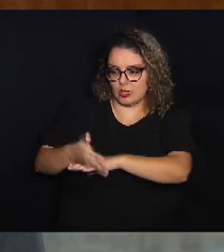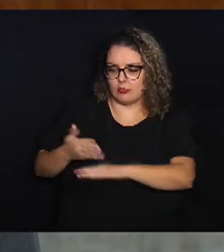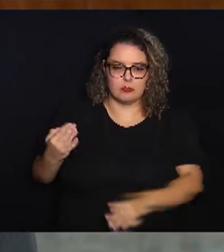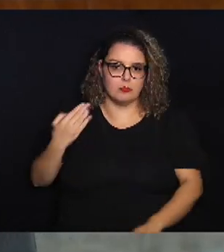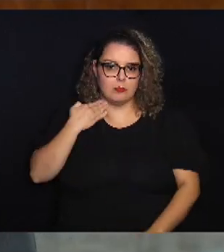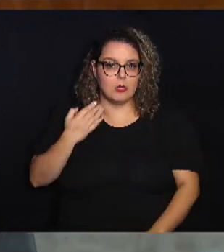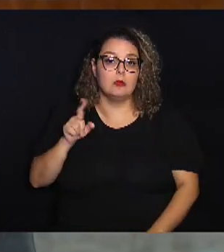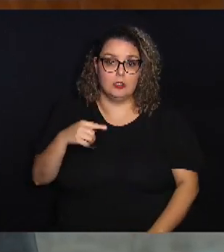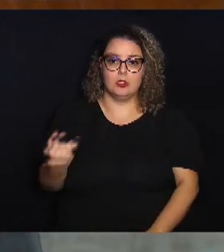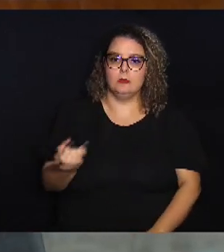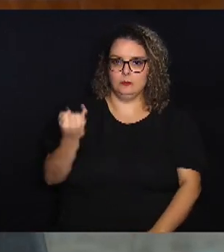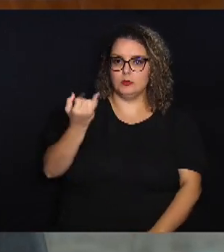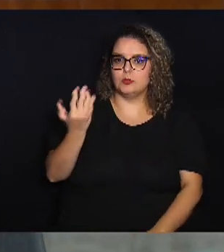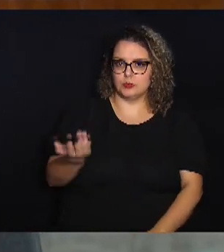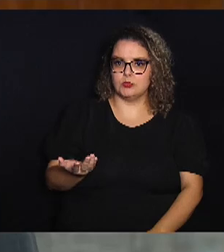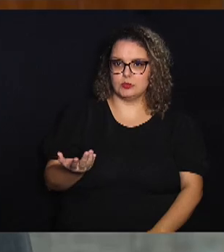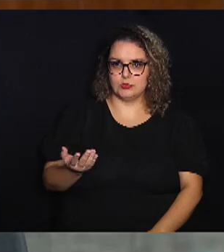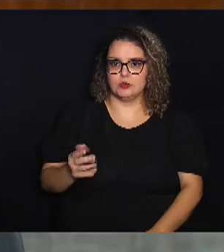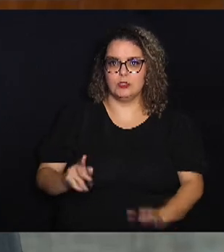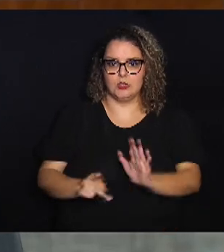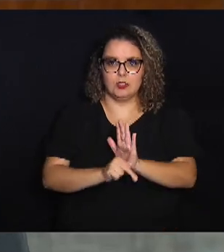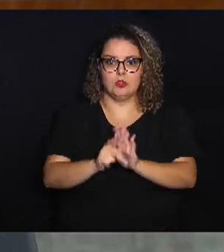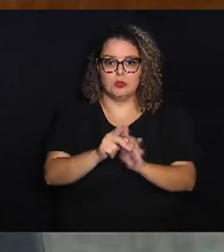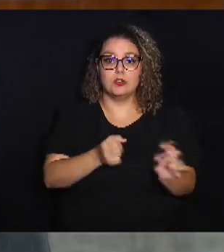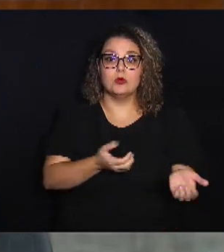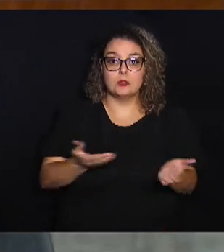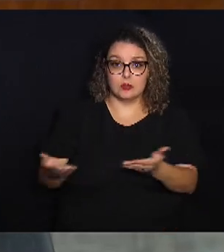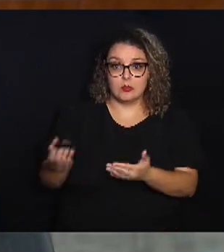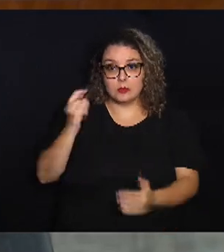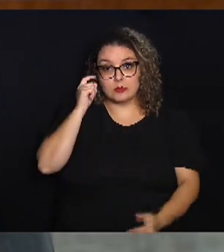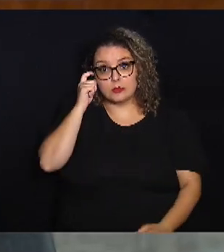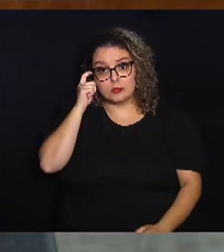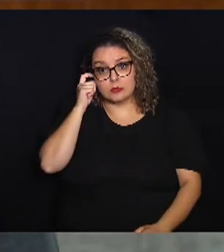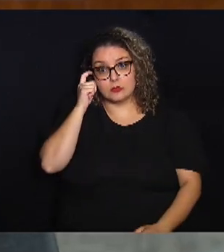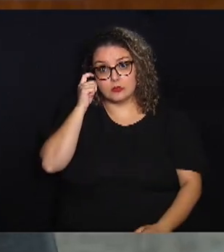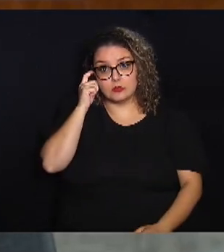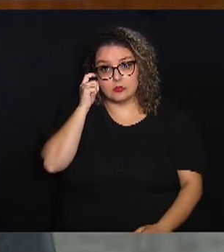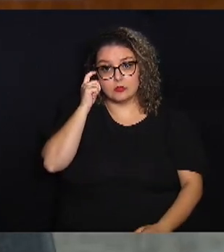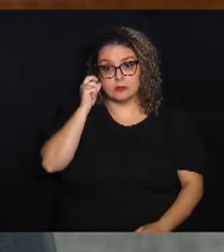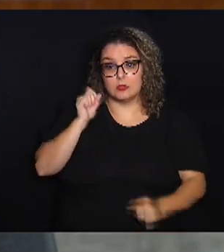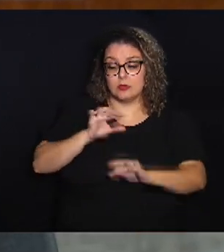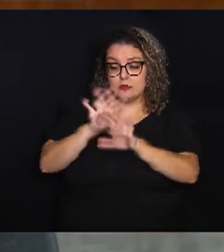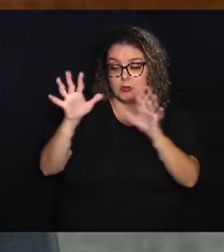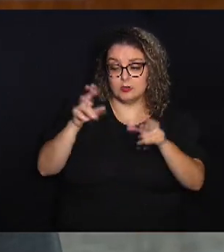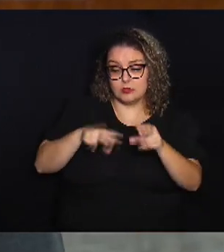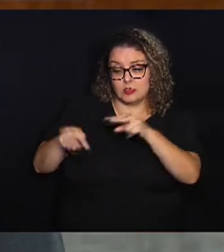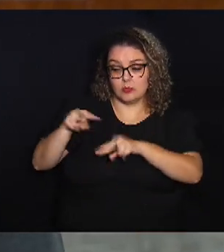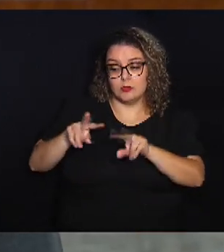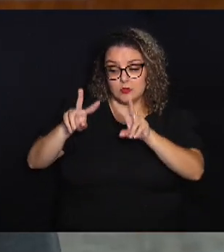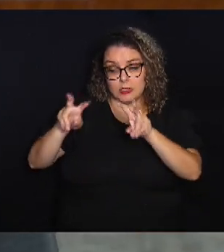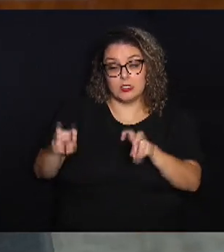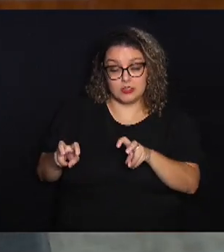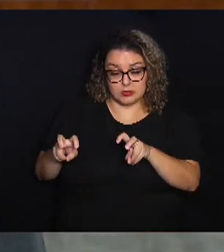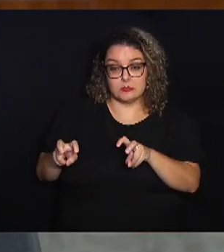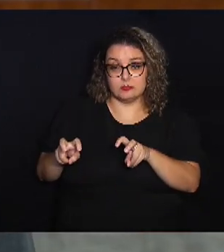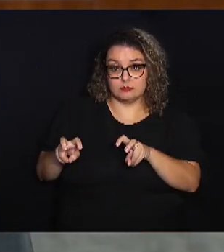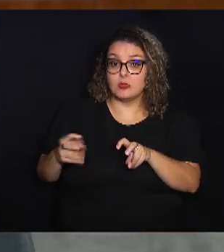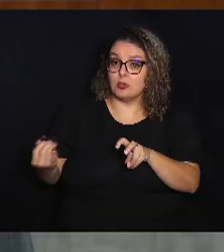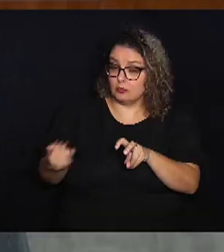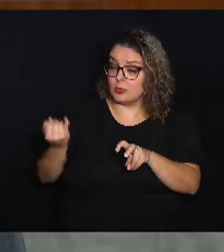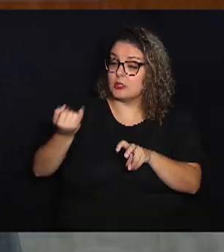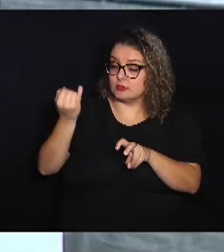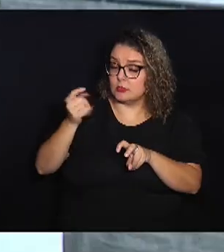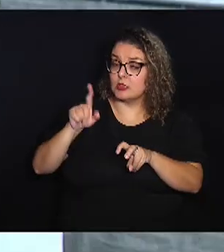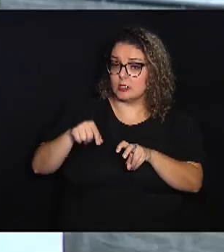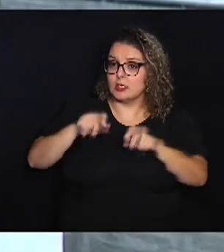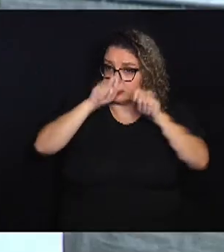muito importante esse projeto que apresentei, para que possamos dar mais visibilidade para esse tema louvável que é o tema